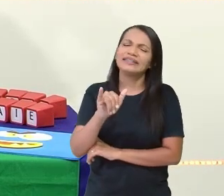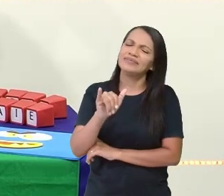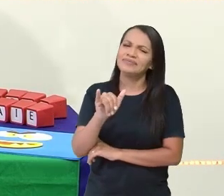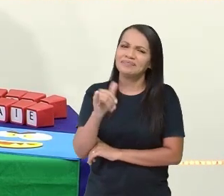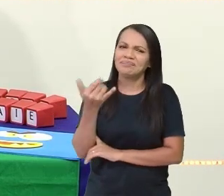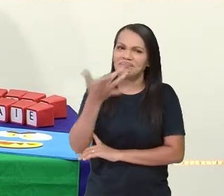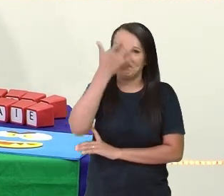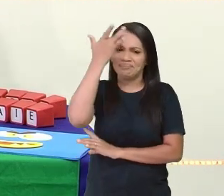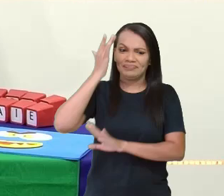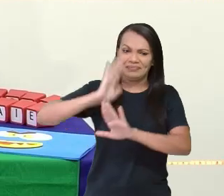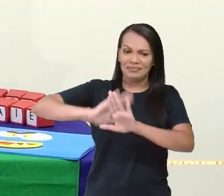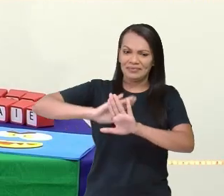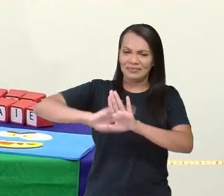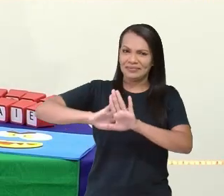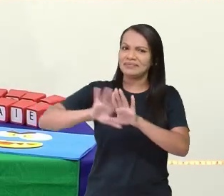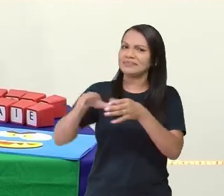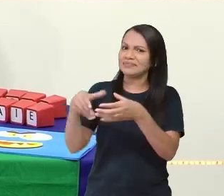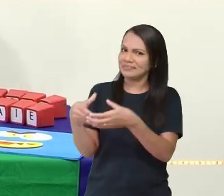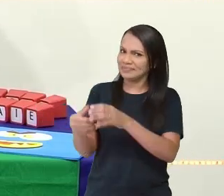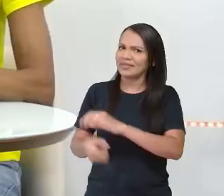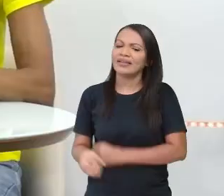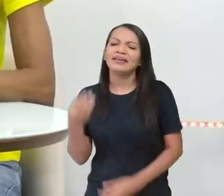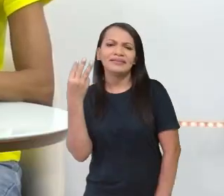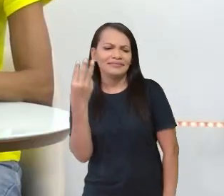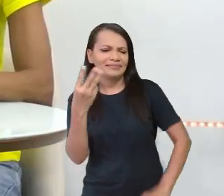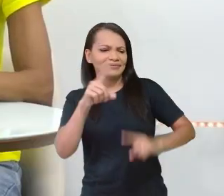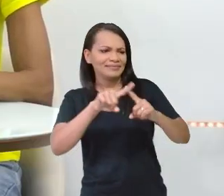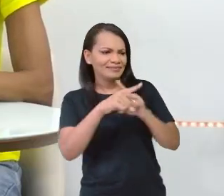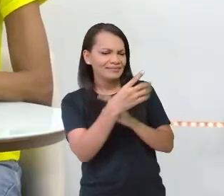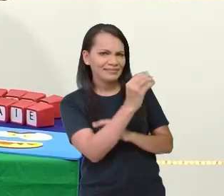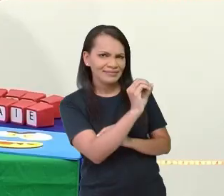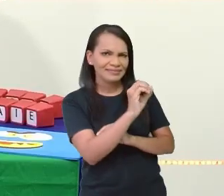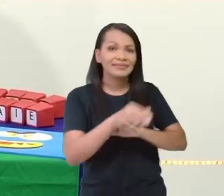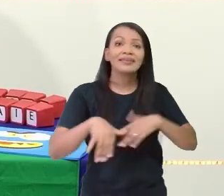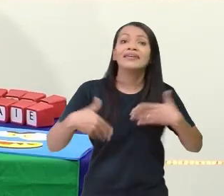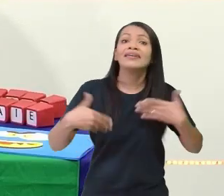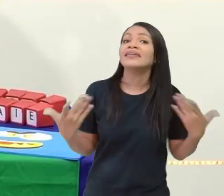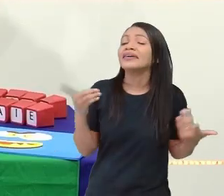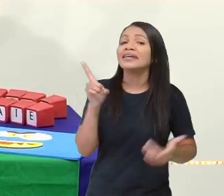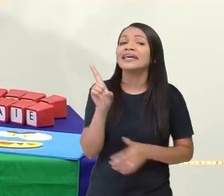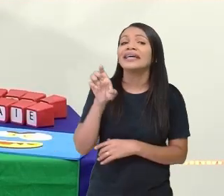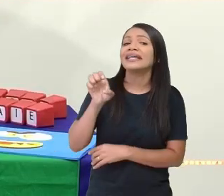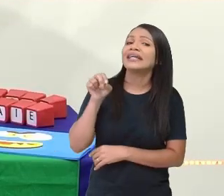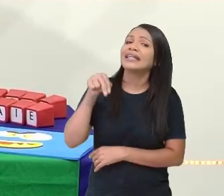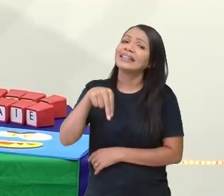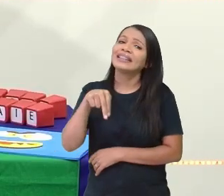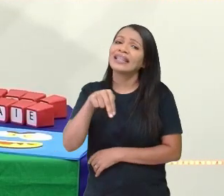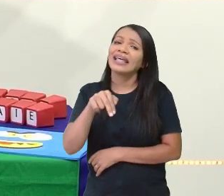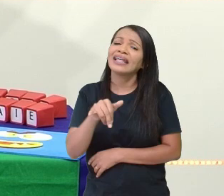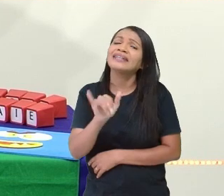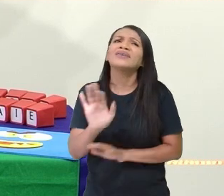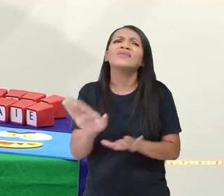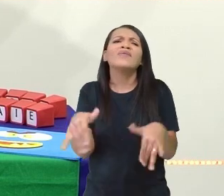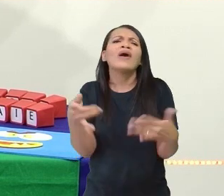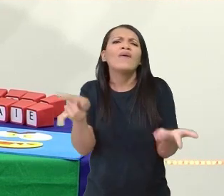3-0. Esse Jonassi é confiante, né, meninas? Super confiante. E Deni, qual é o palpite